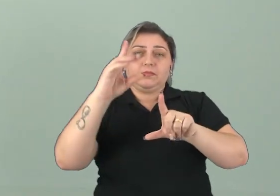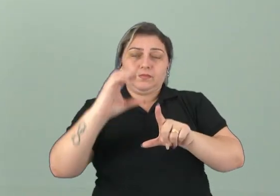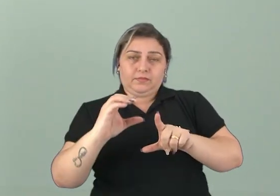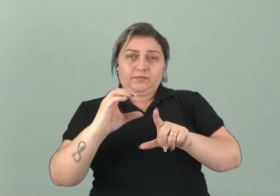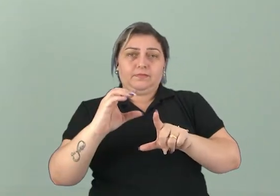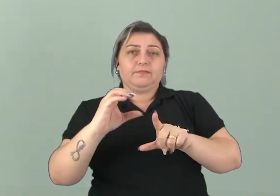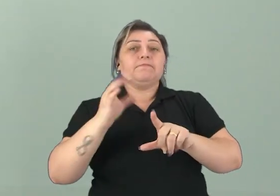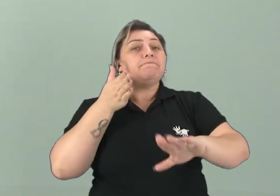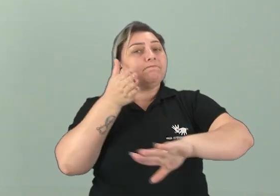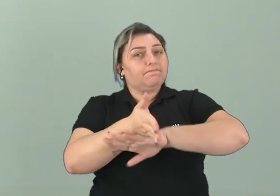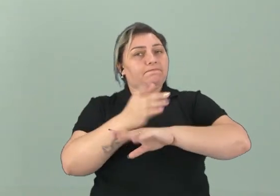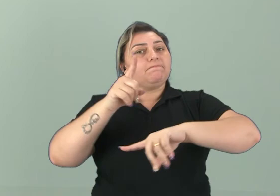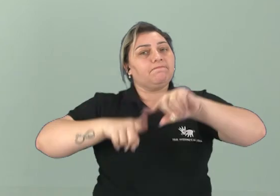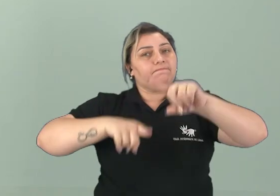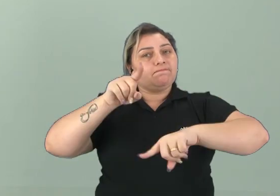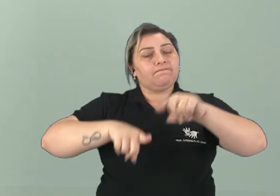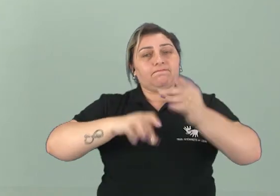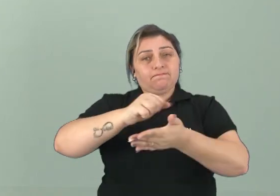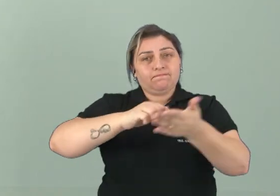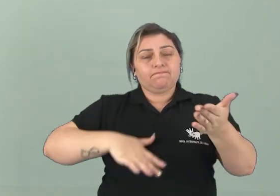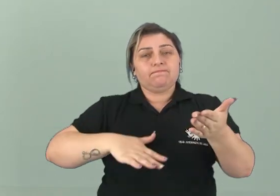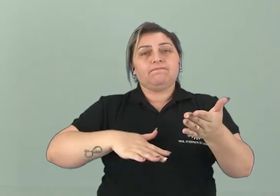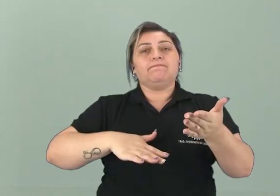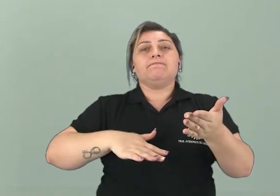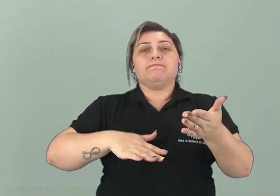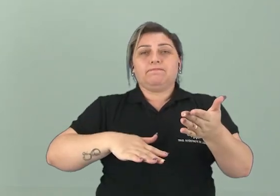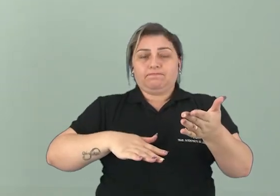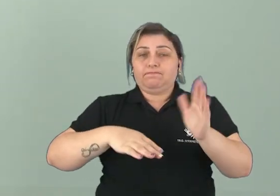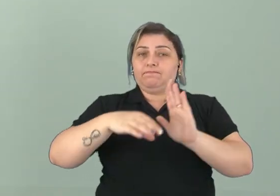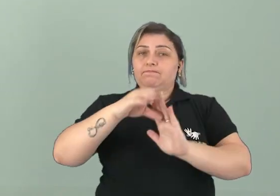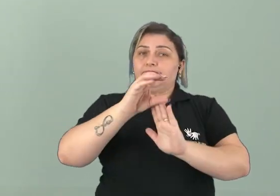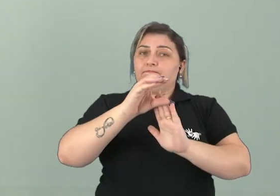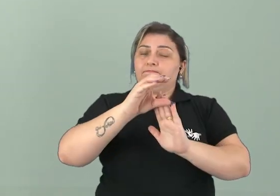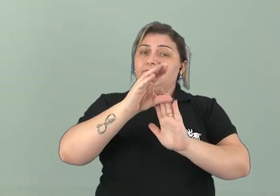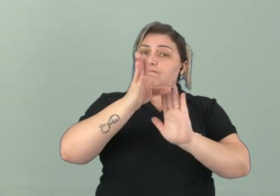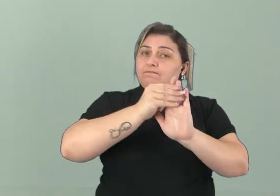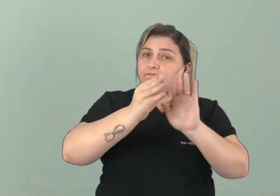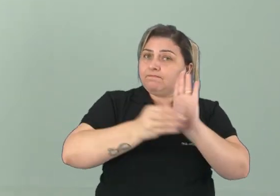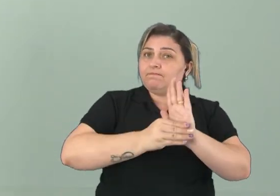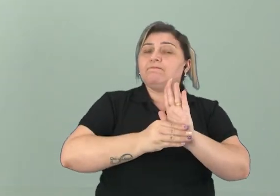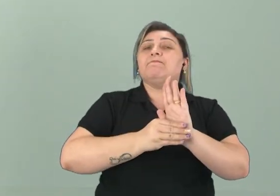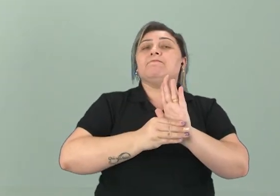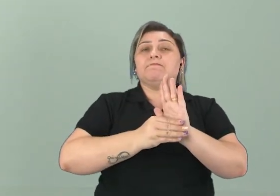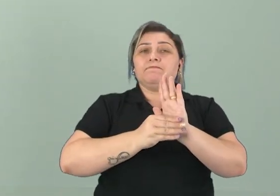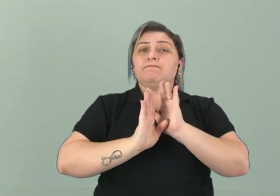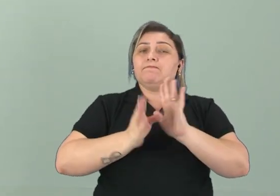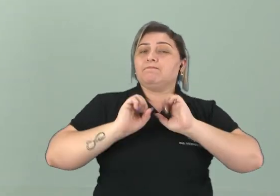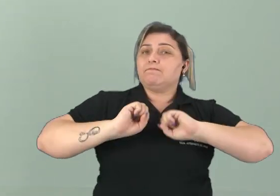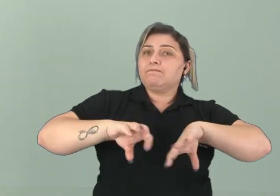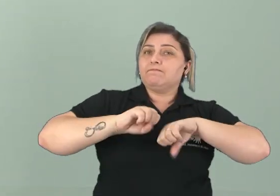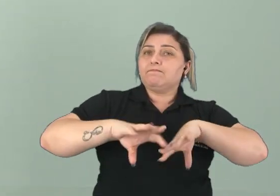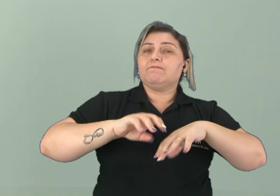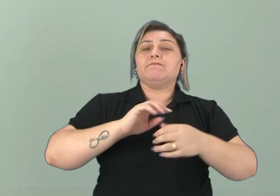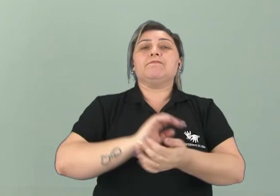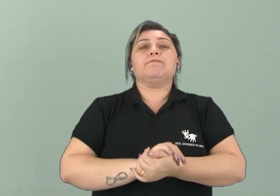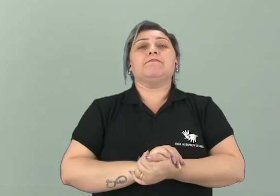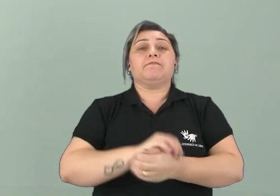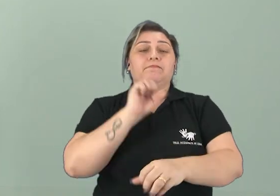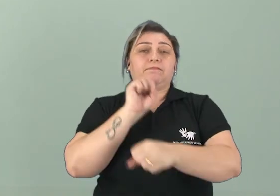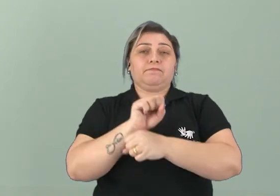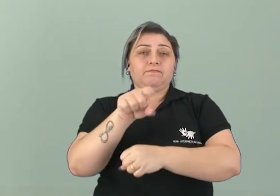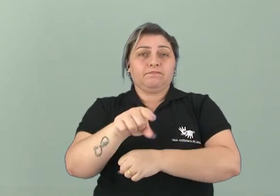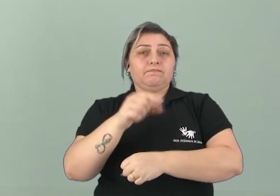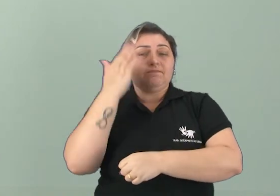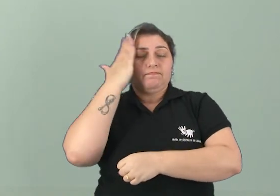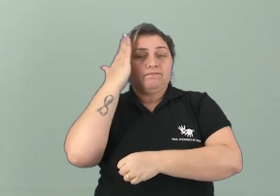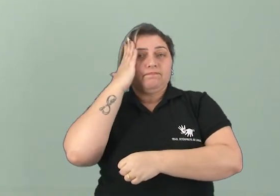Eduque para vocês terem acesso aos materiais e ao conteúdo que a gente disponibiliza para vocês. Eu espero que vocês